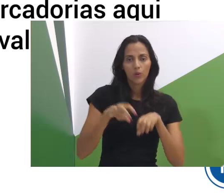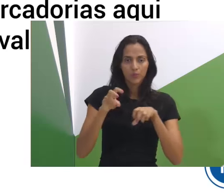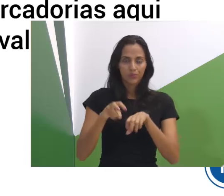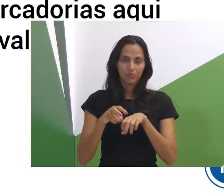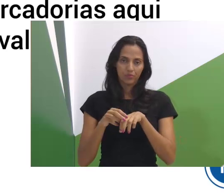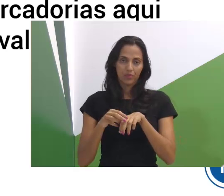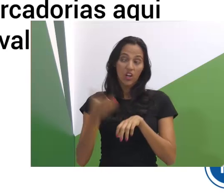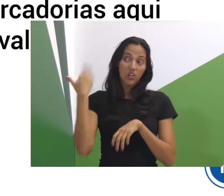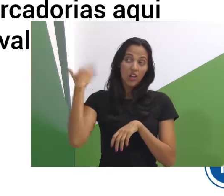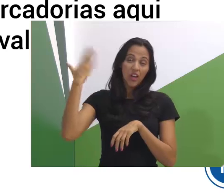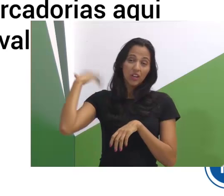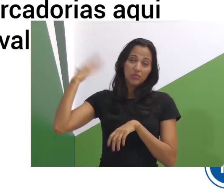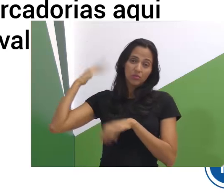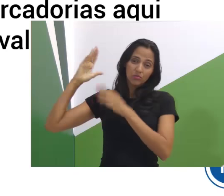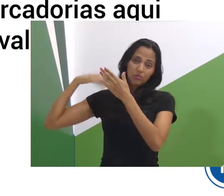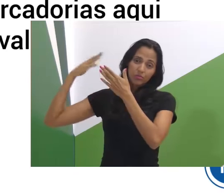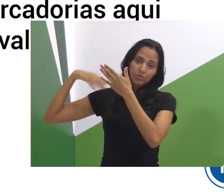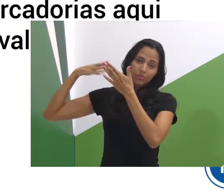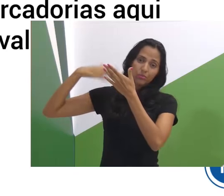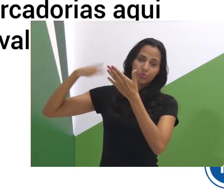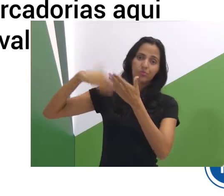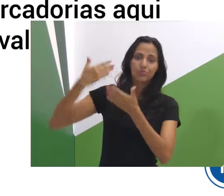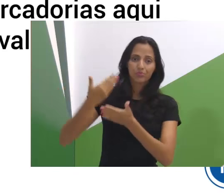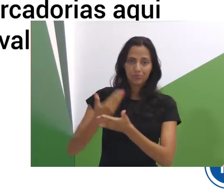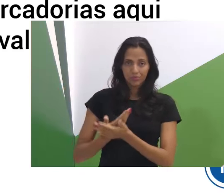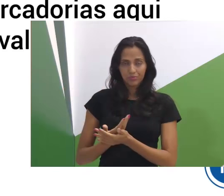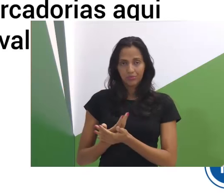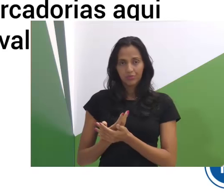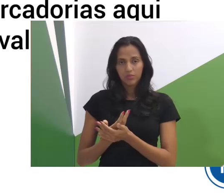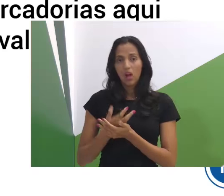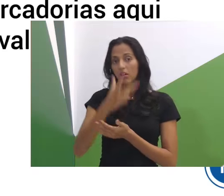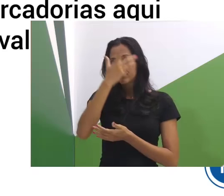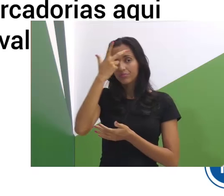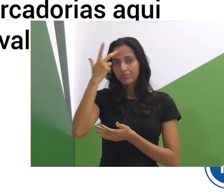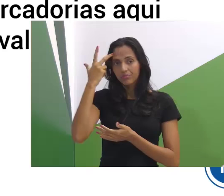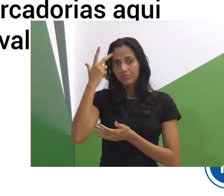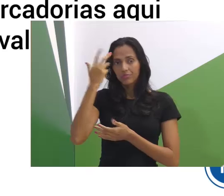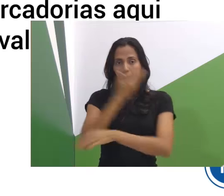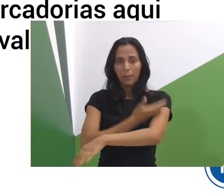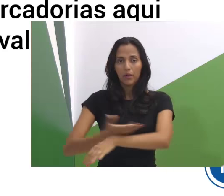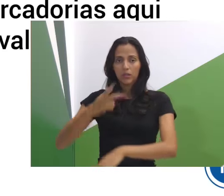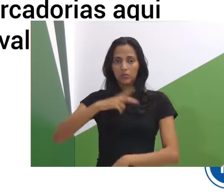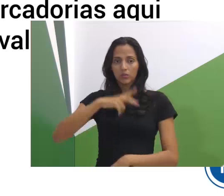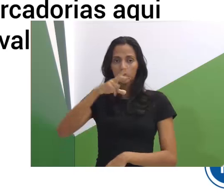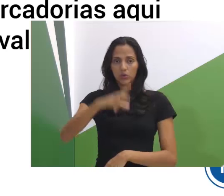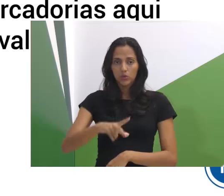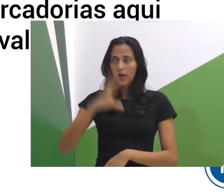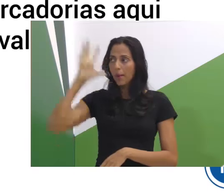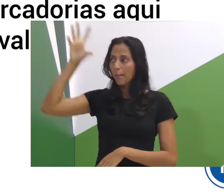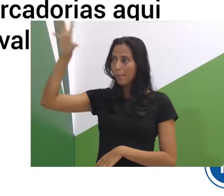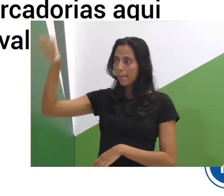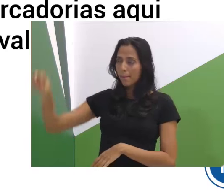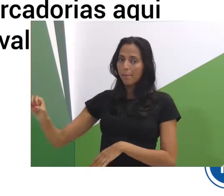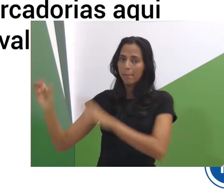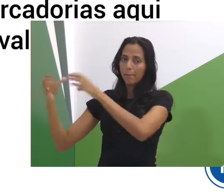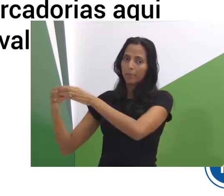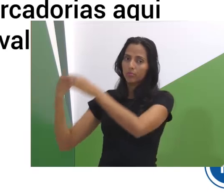Nas ilhas do Atlântico, na ilha de Madeiras e Açores. Então, os portugueses trazem esses escravos justamente para